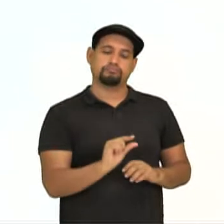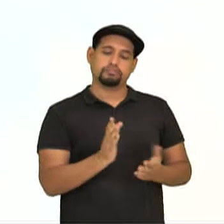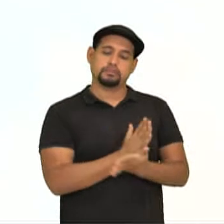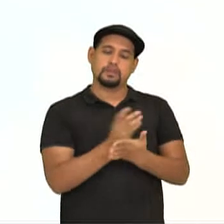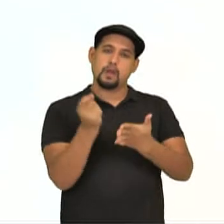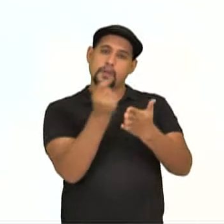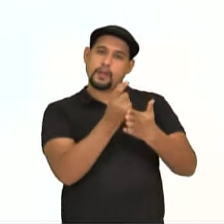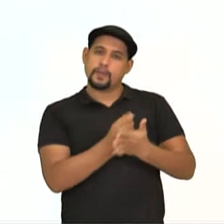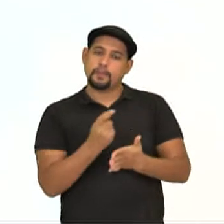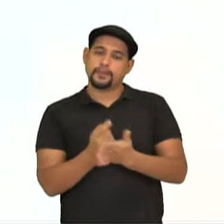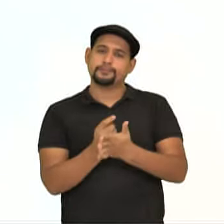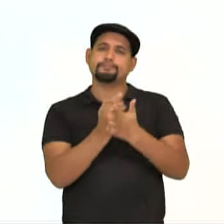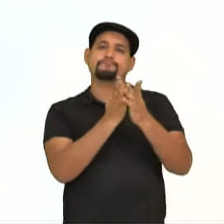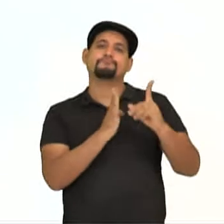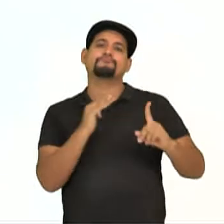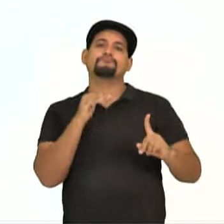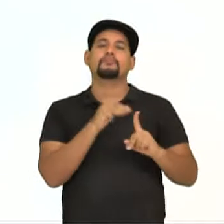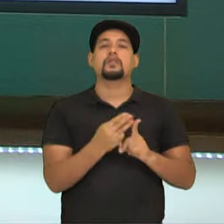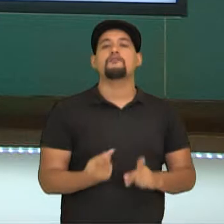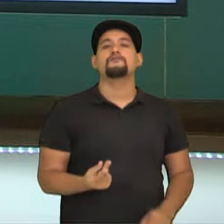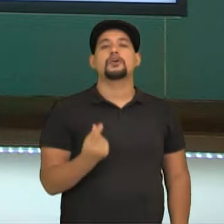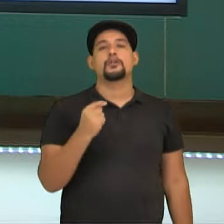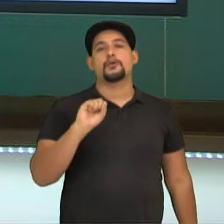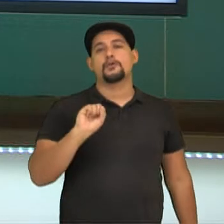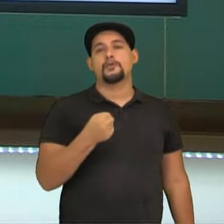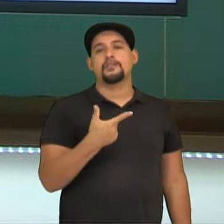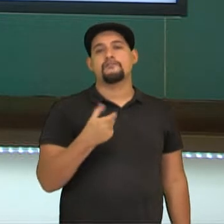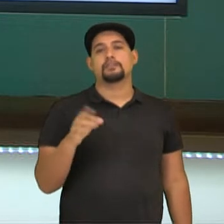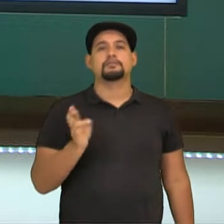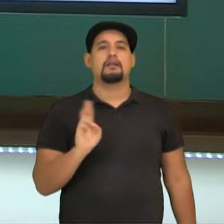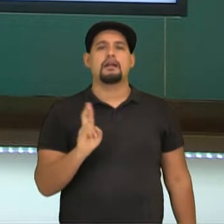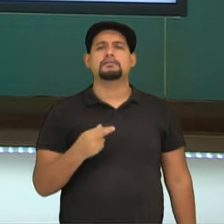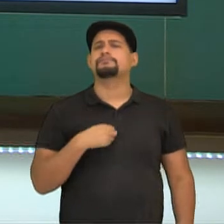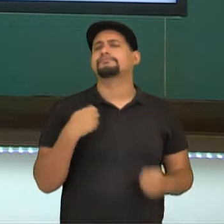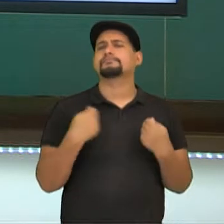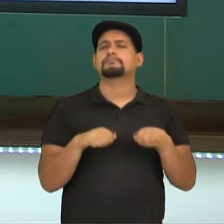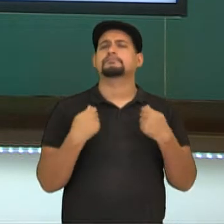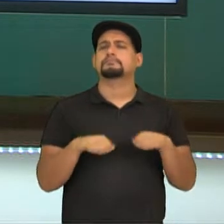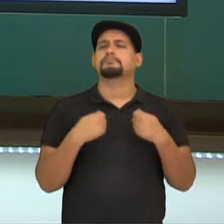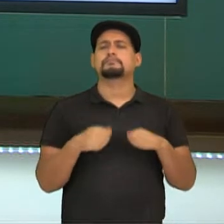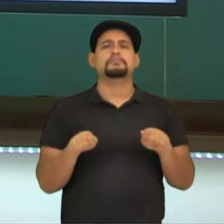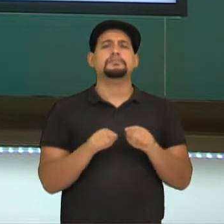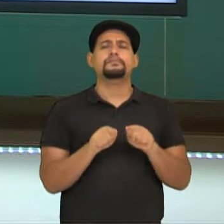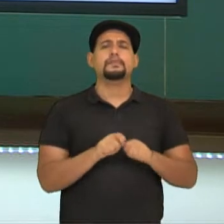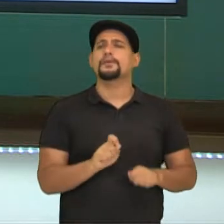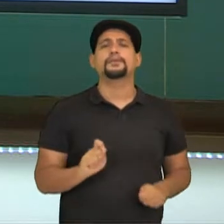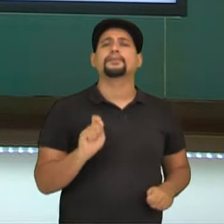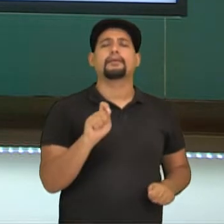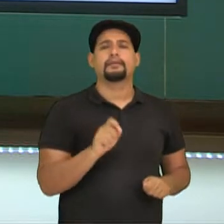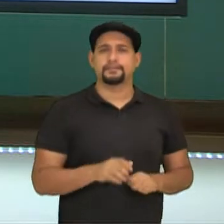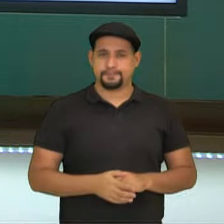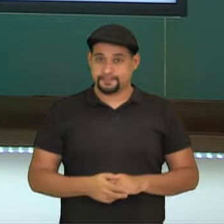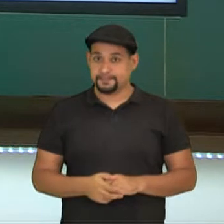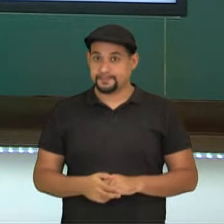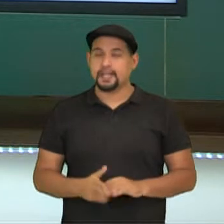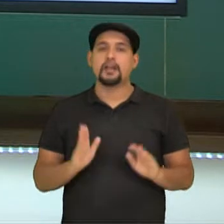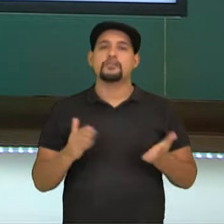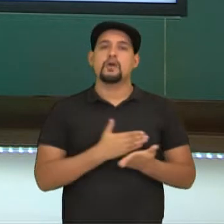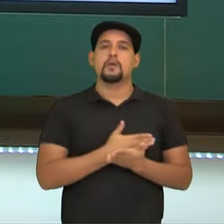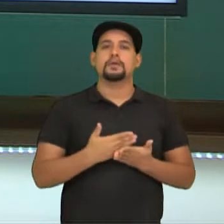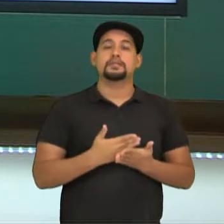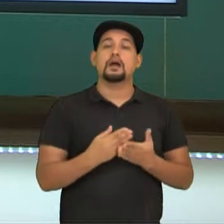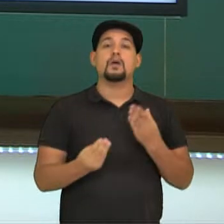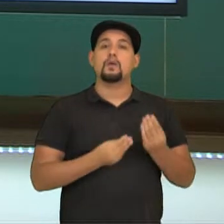despesas para atingir esse valor de R$ 820? O que eu tenho que reduzir para conseguir fazer isso? Então vamos